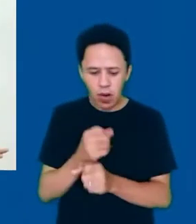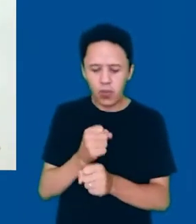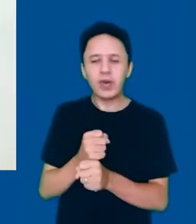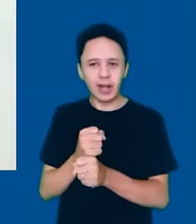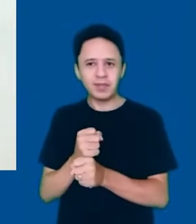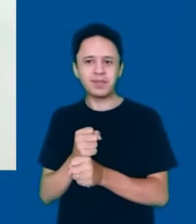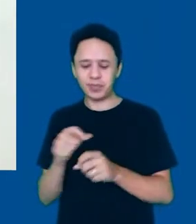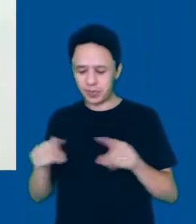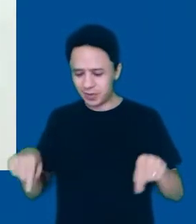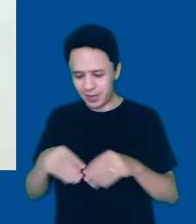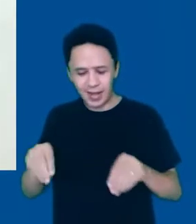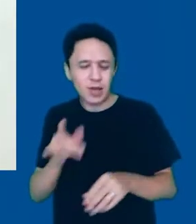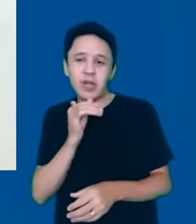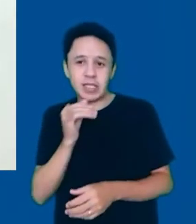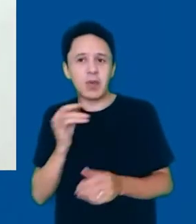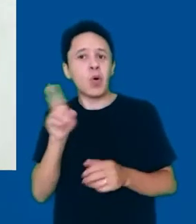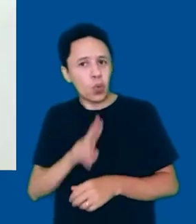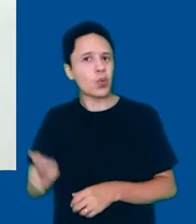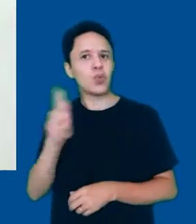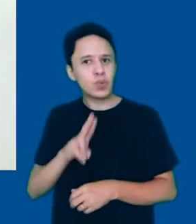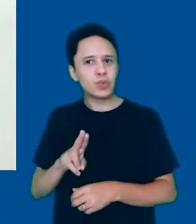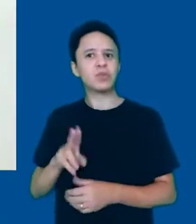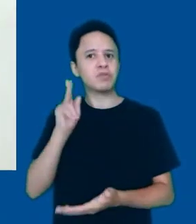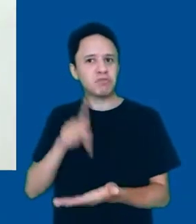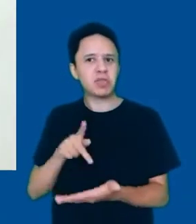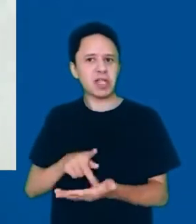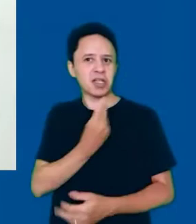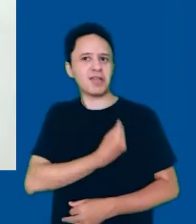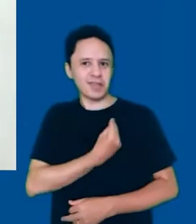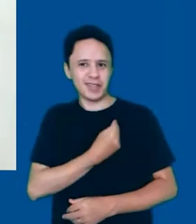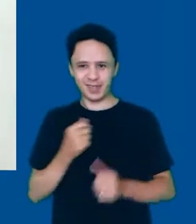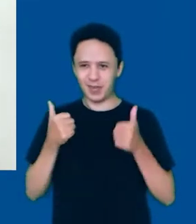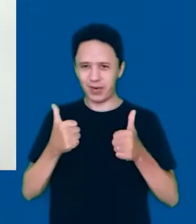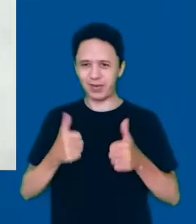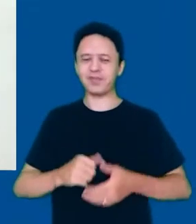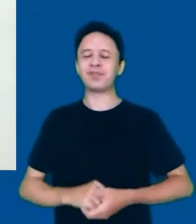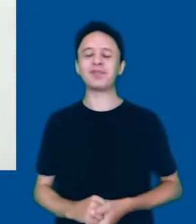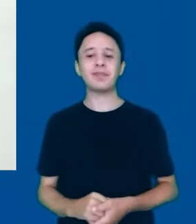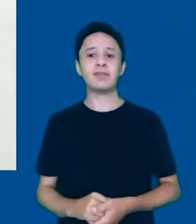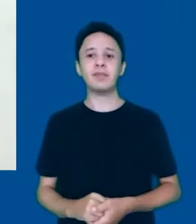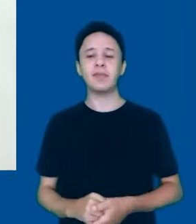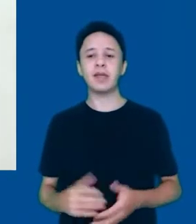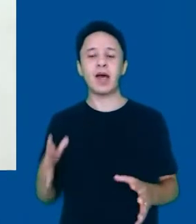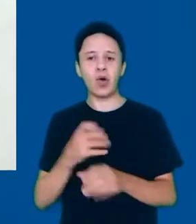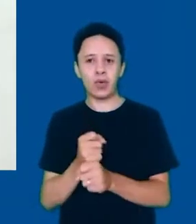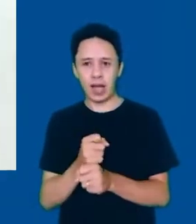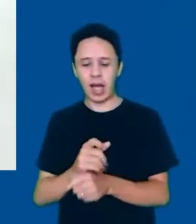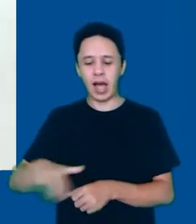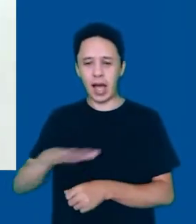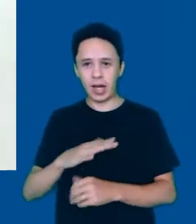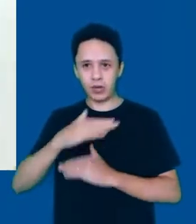que tem o formato de um trapézio. Tá? Então, é sim utilizado no dia a dia a área de trapézio, tá bom? Então, vamos calcular a área